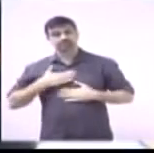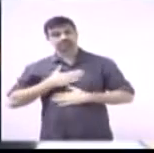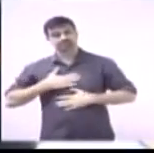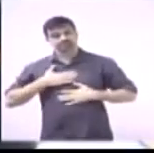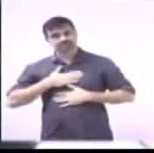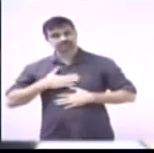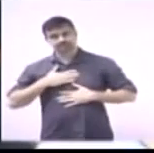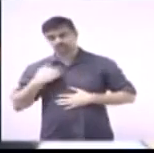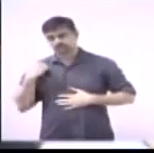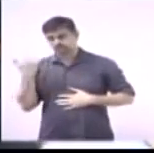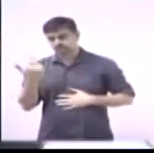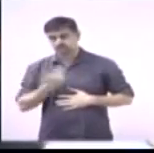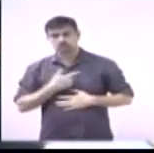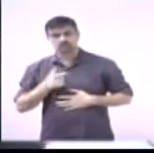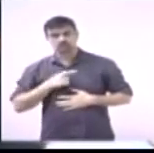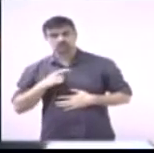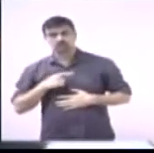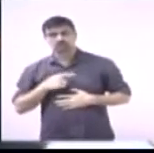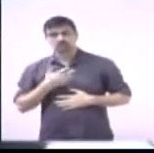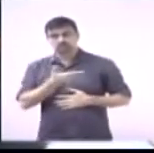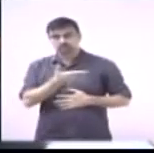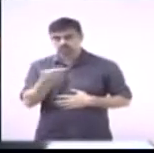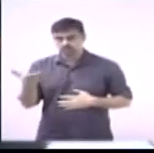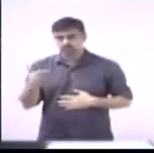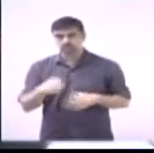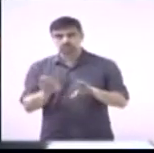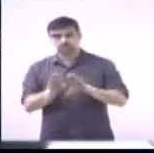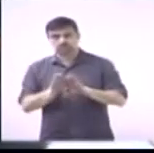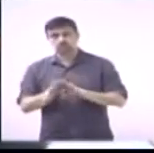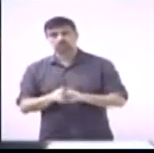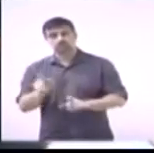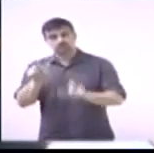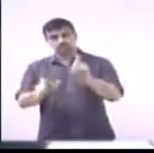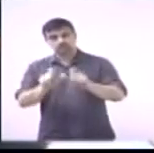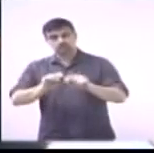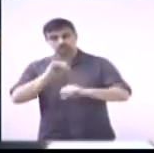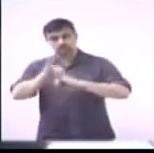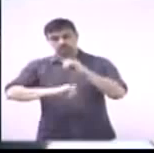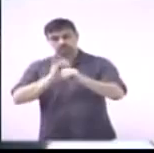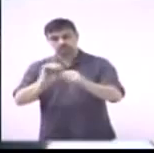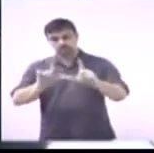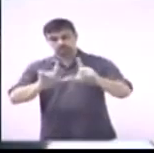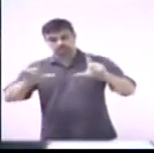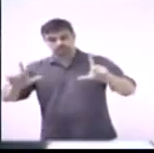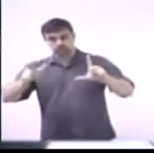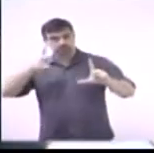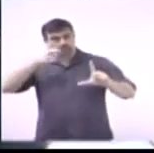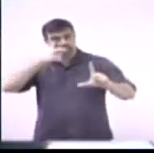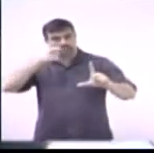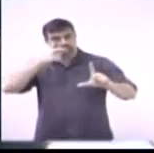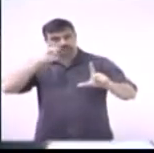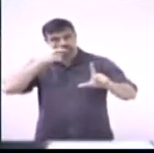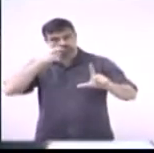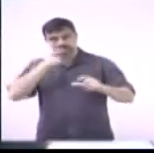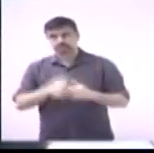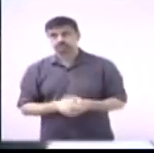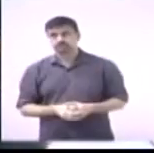para nós tê-los aqui. Ao público que está nos assistindo em tempo real pela